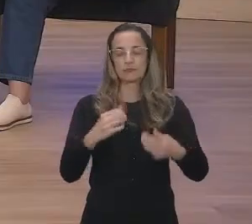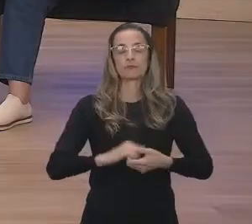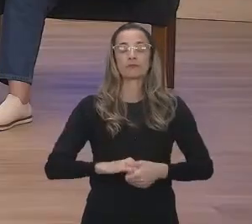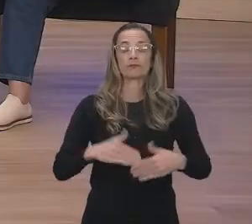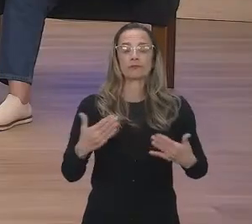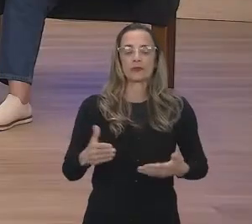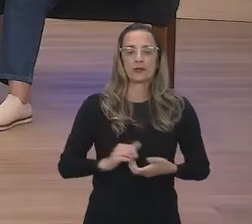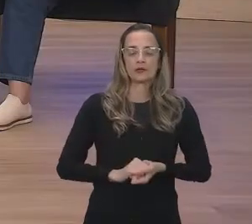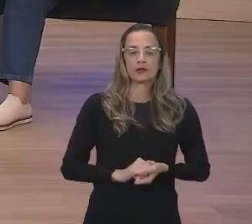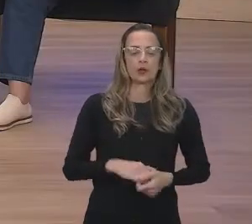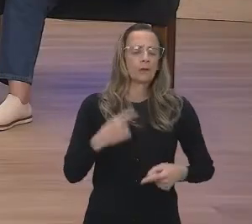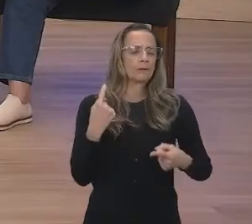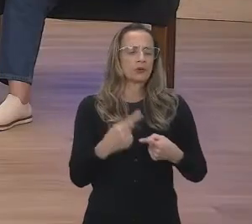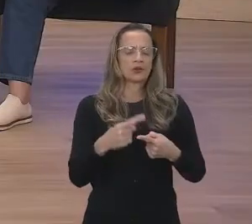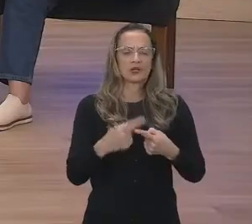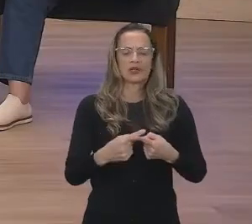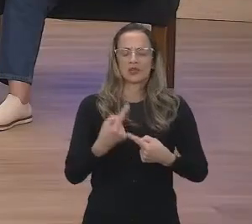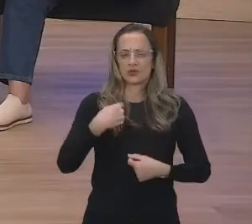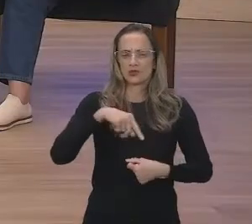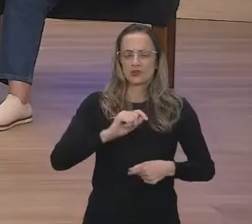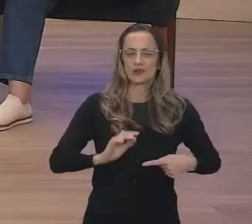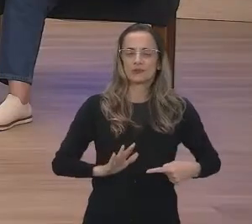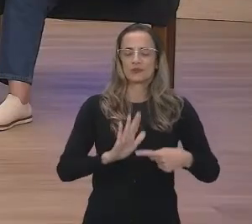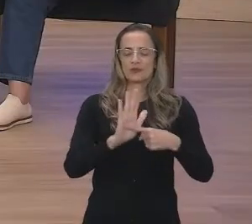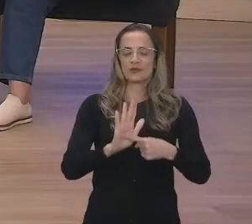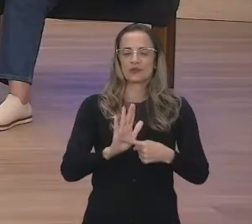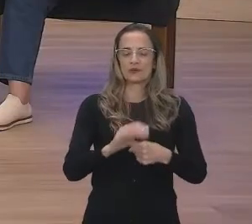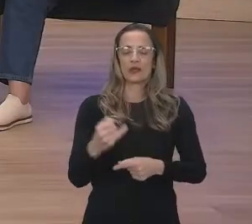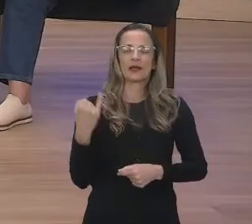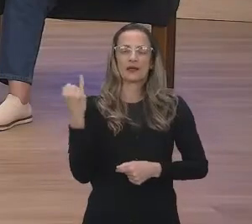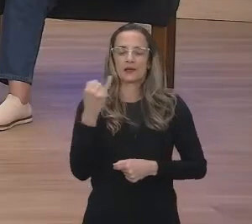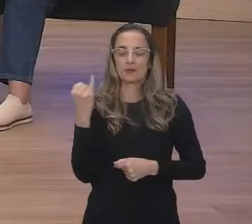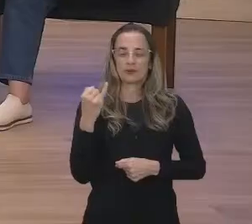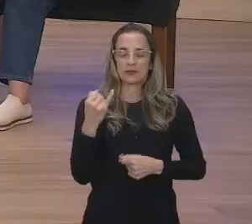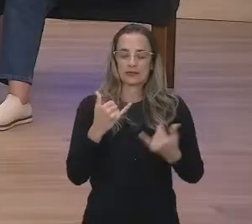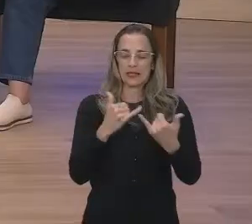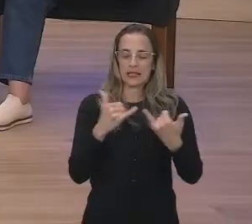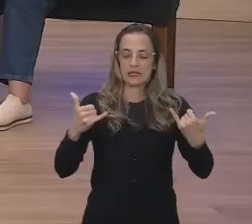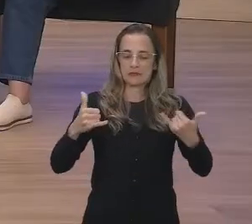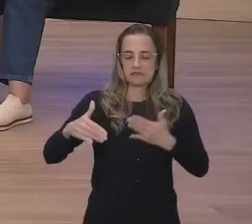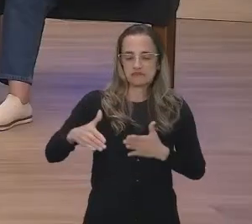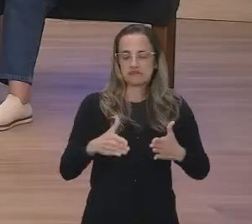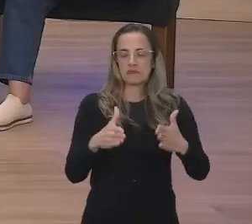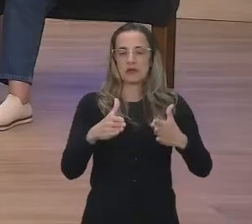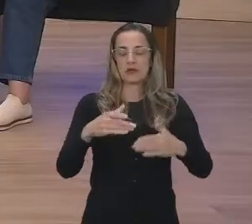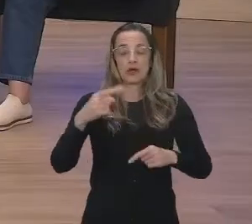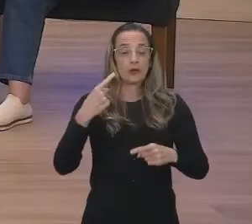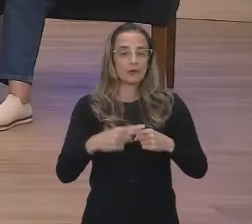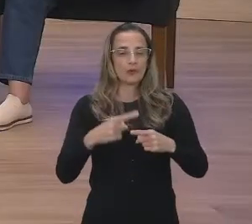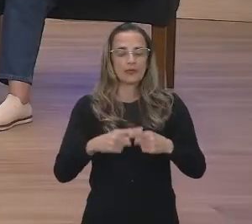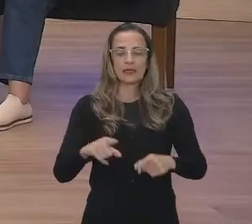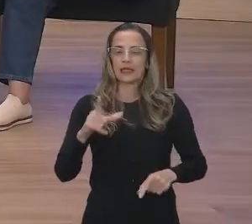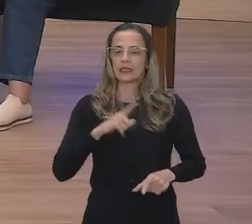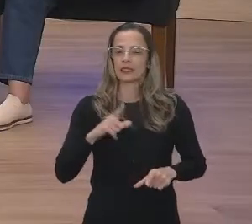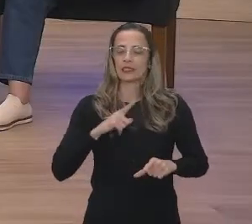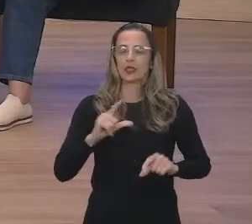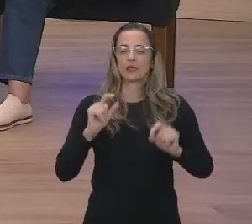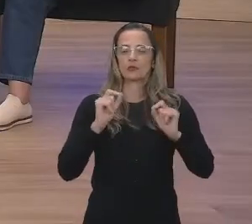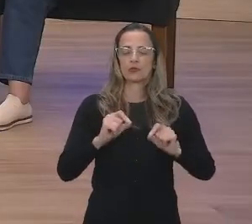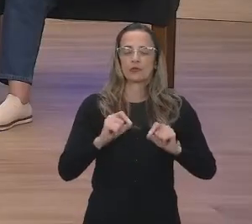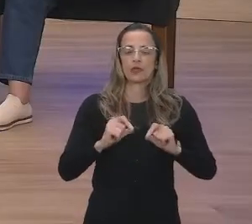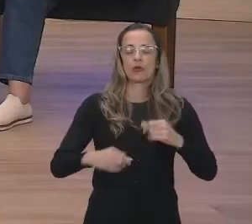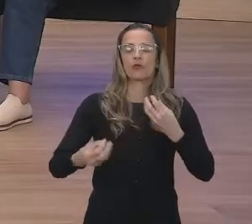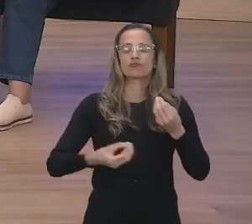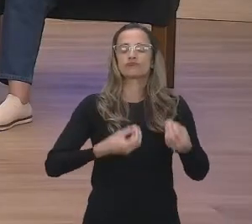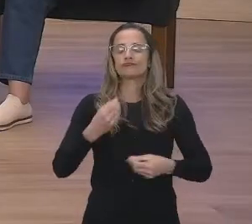aqui. Por que a gente traz a importância de saber o caminho da eletricidade? Que a gente tem censos para poder